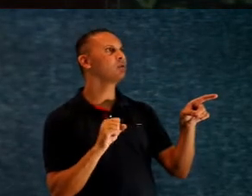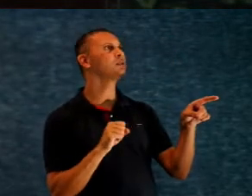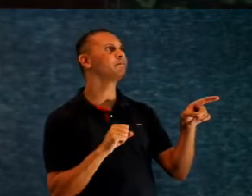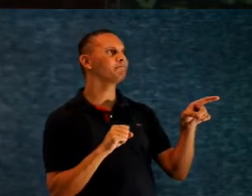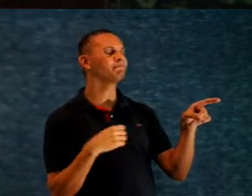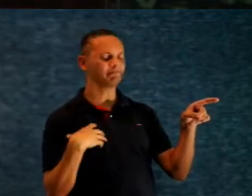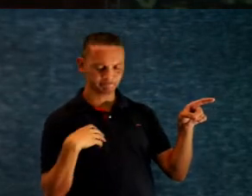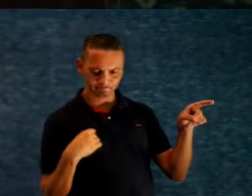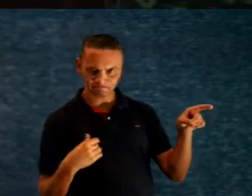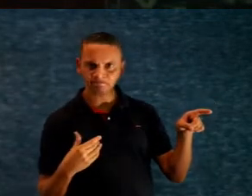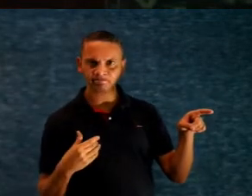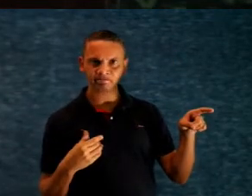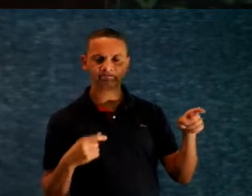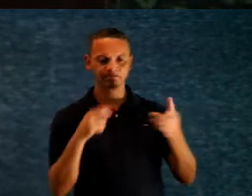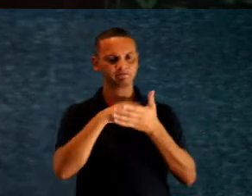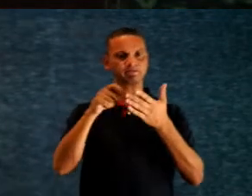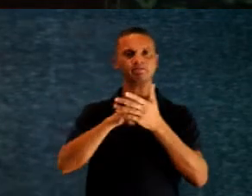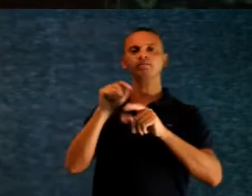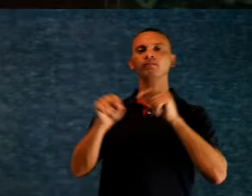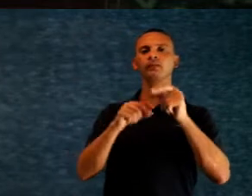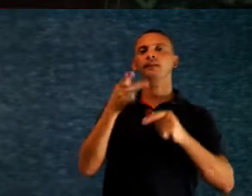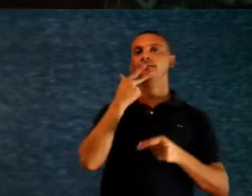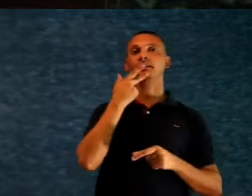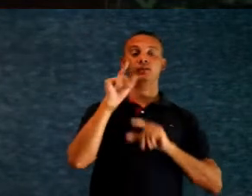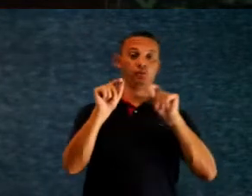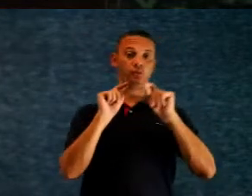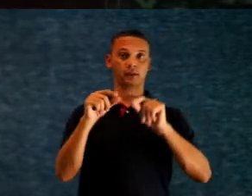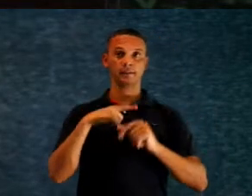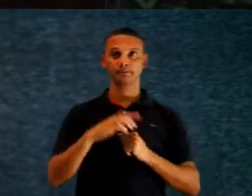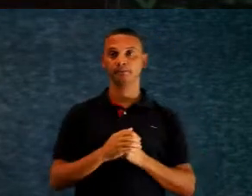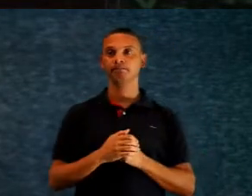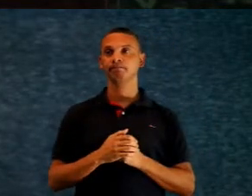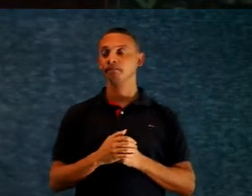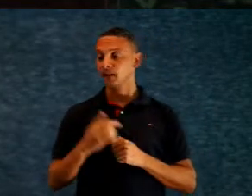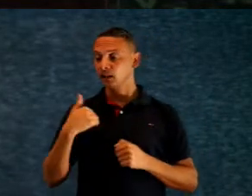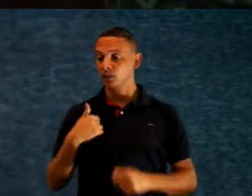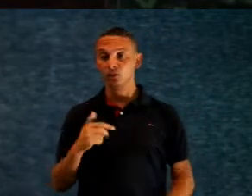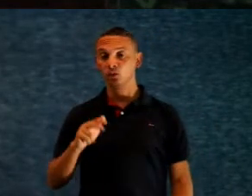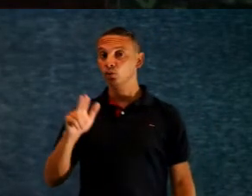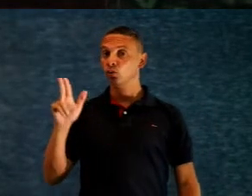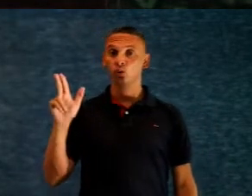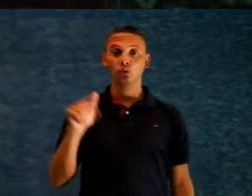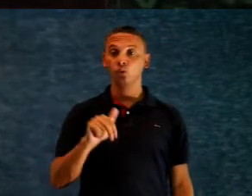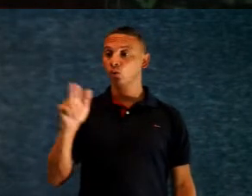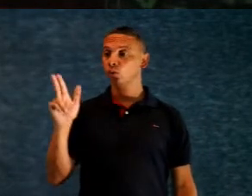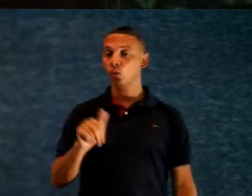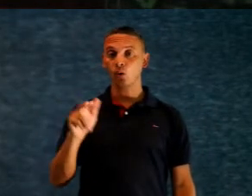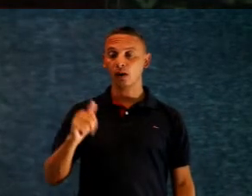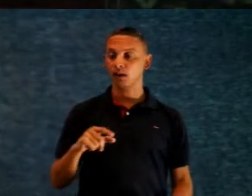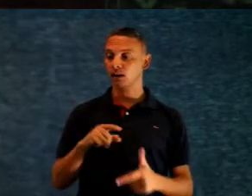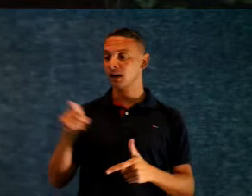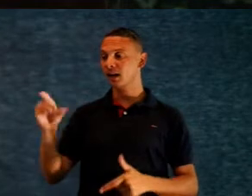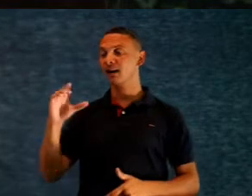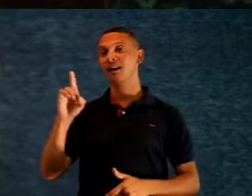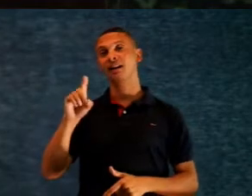que nós leremos um pouco mais à frente, em que ela diz que nunca foi problema ser filha de